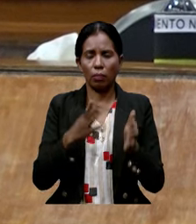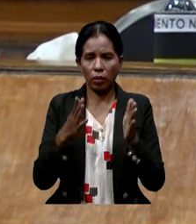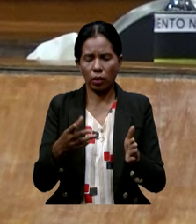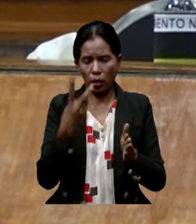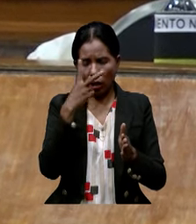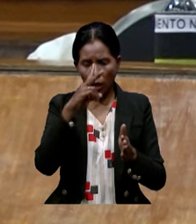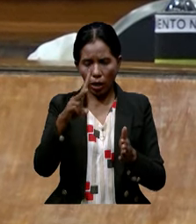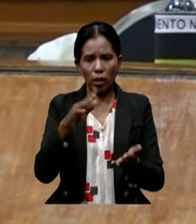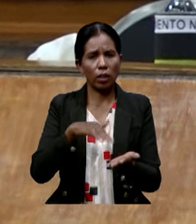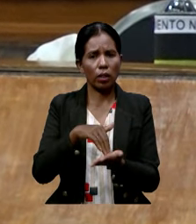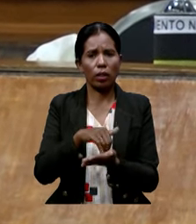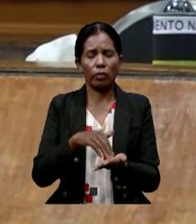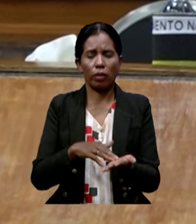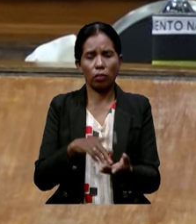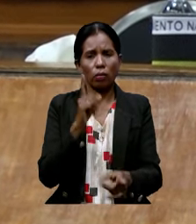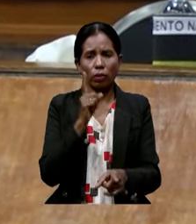grave ti ona